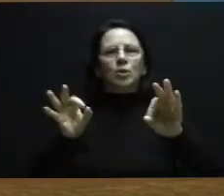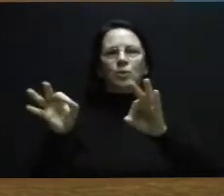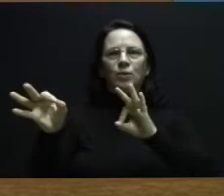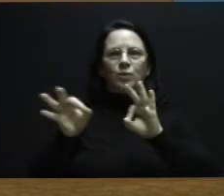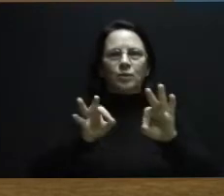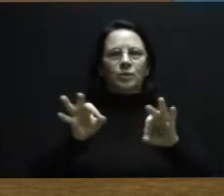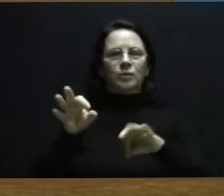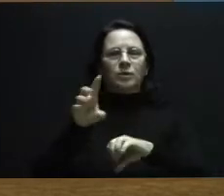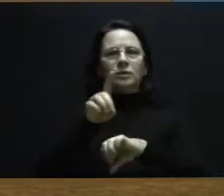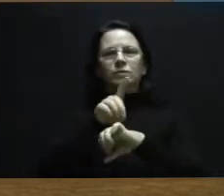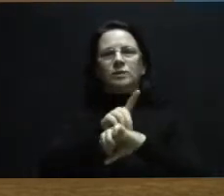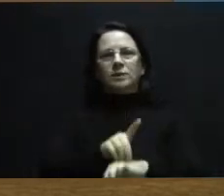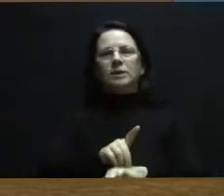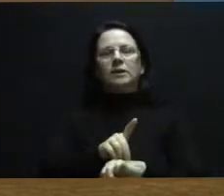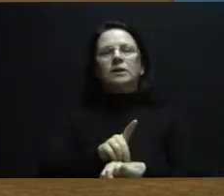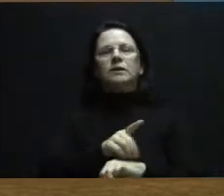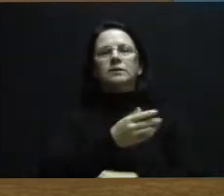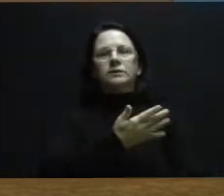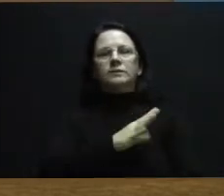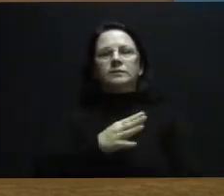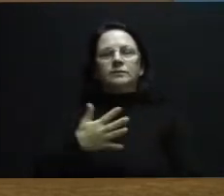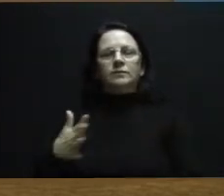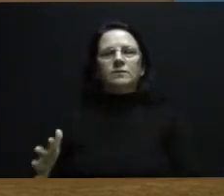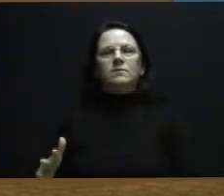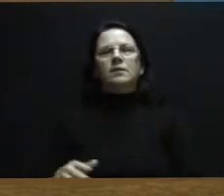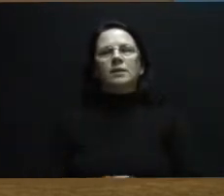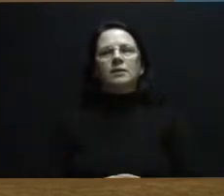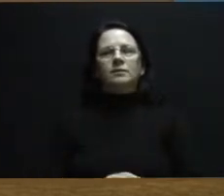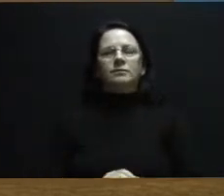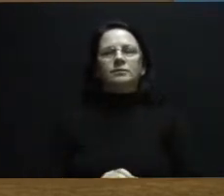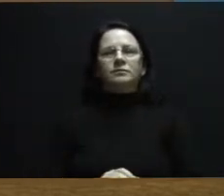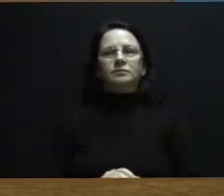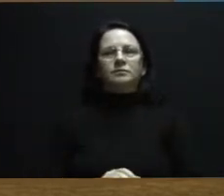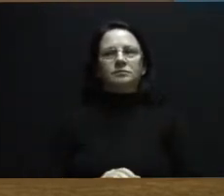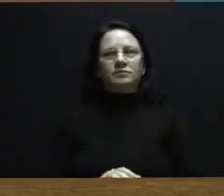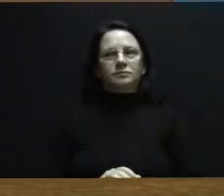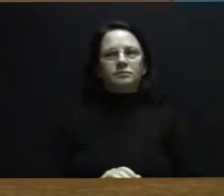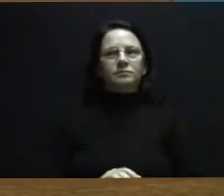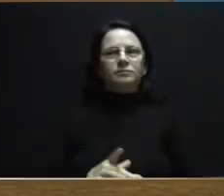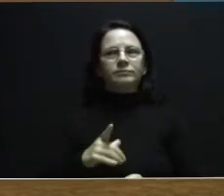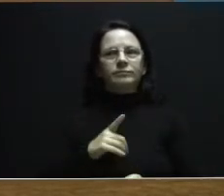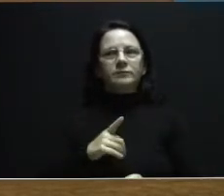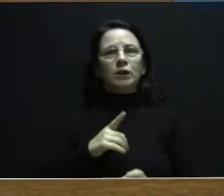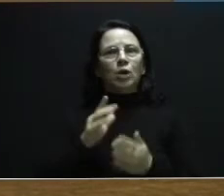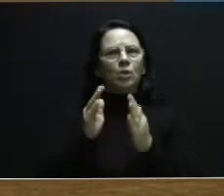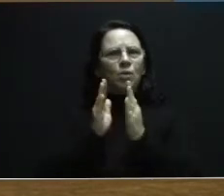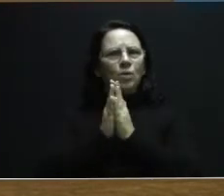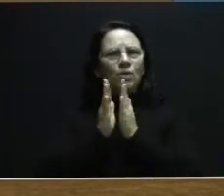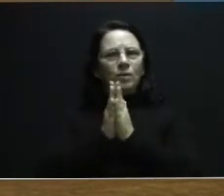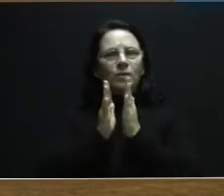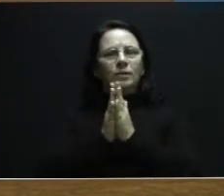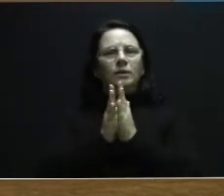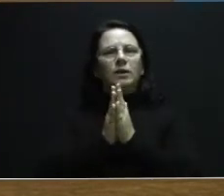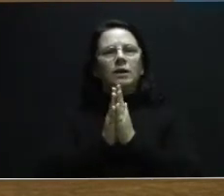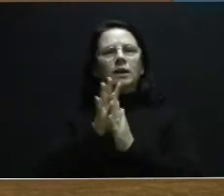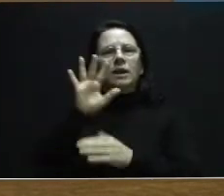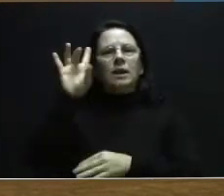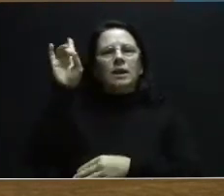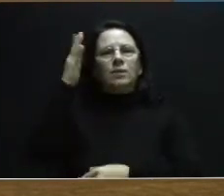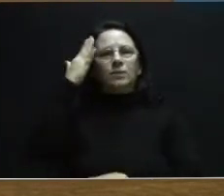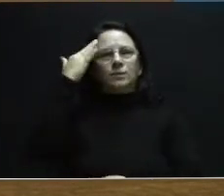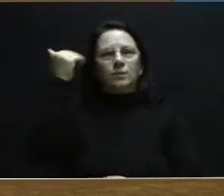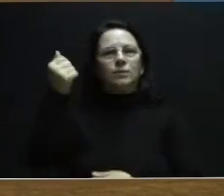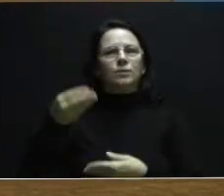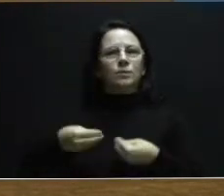da diocese de Santos, uma diocese muito grande, bispo. E a gente também tem que rezar, orar muito para o senhor, para que Deus te dê